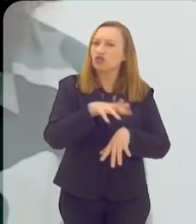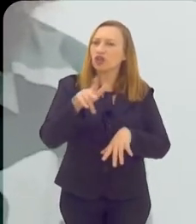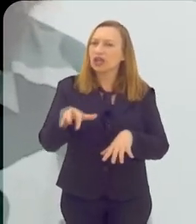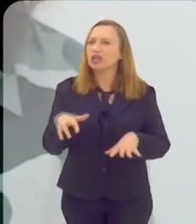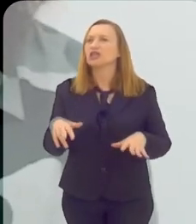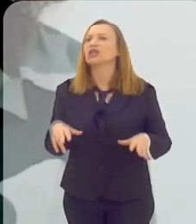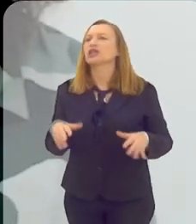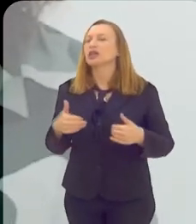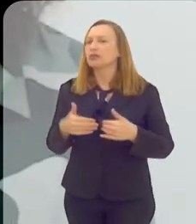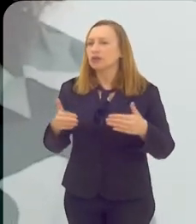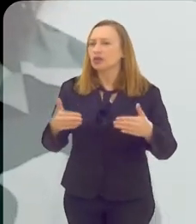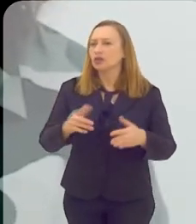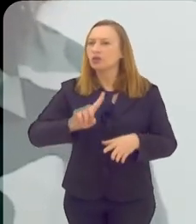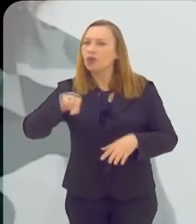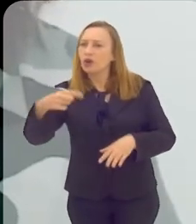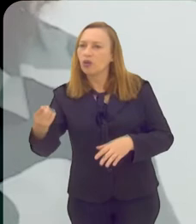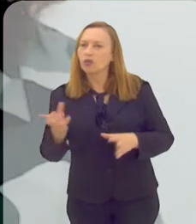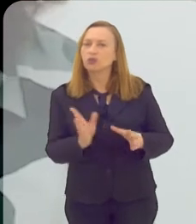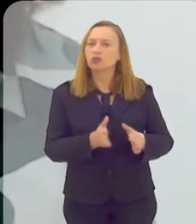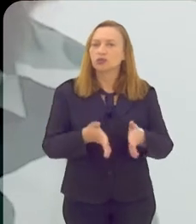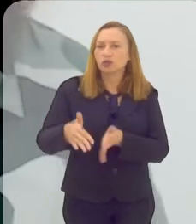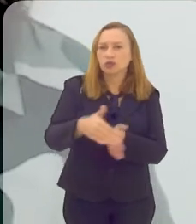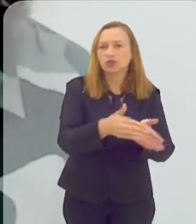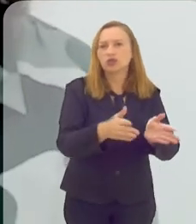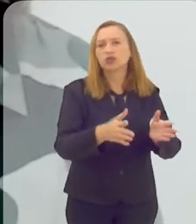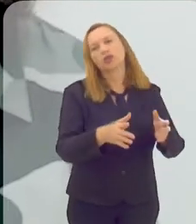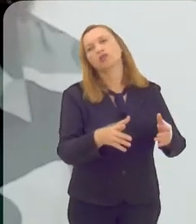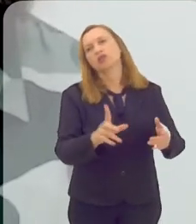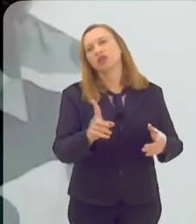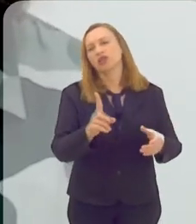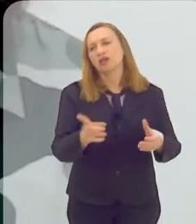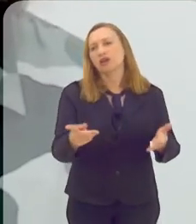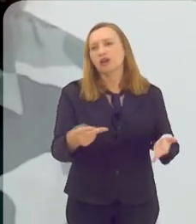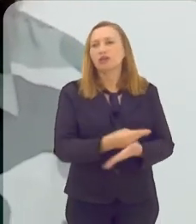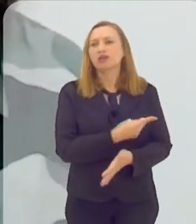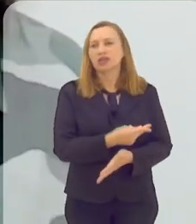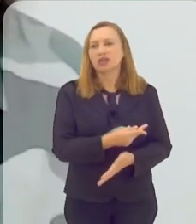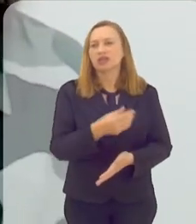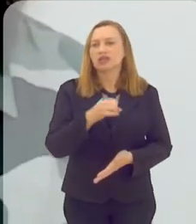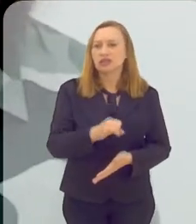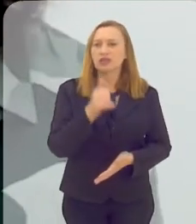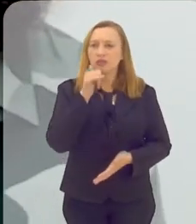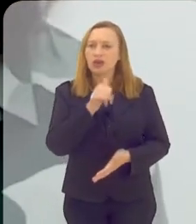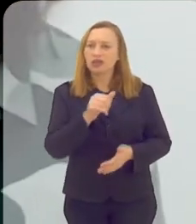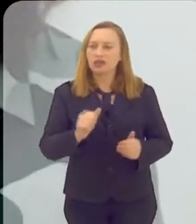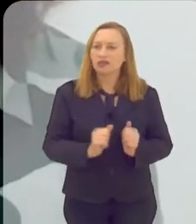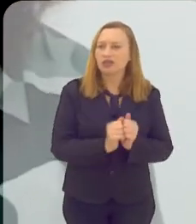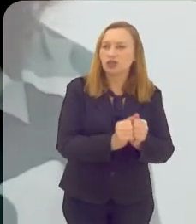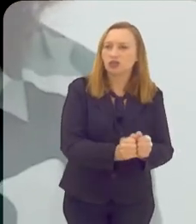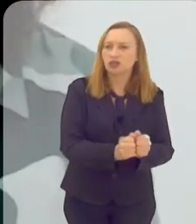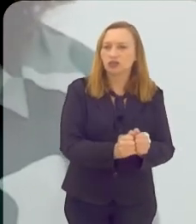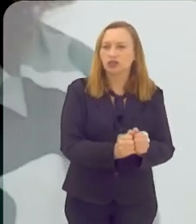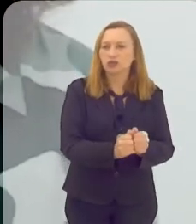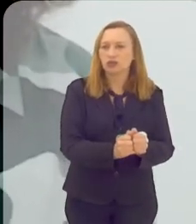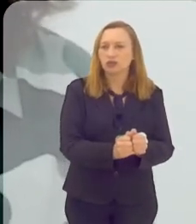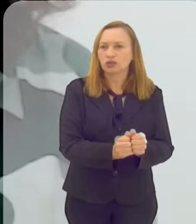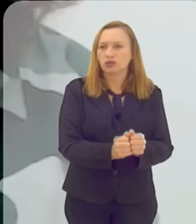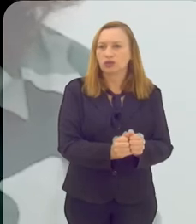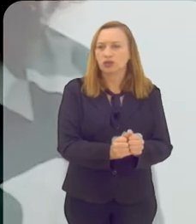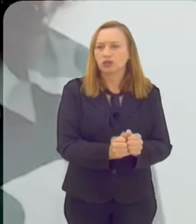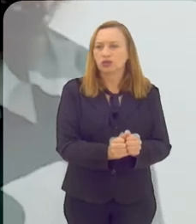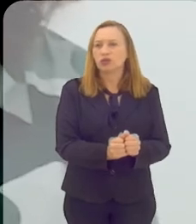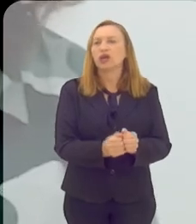movimento diferente, gera também abertura para outros grupos que eventualmente não viriam se elas não estivessem ali, se não